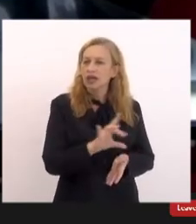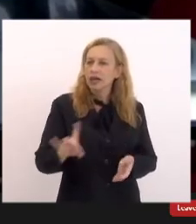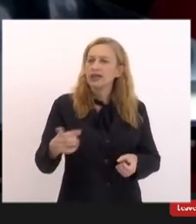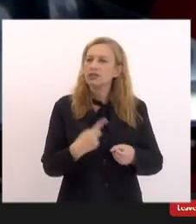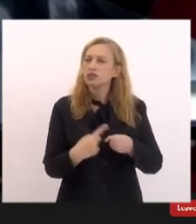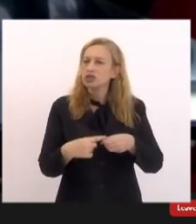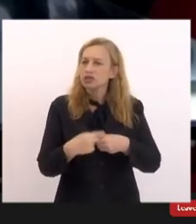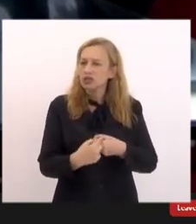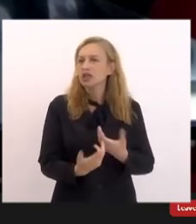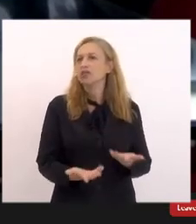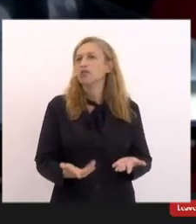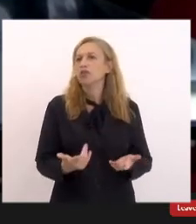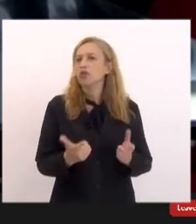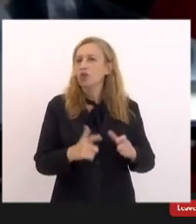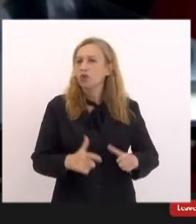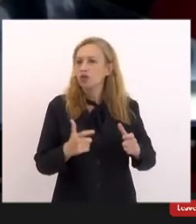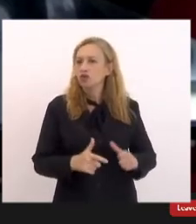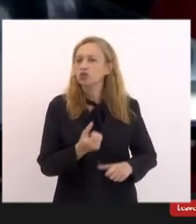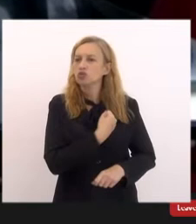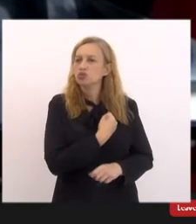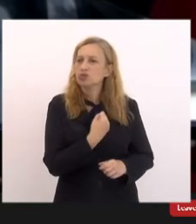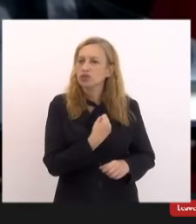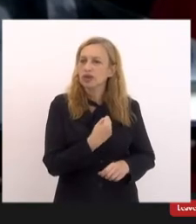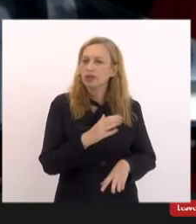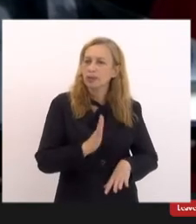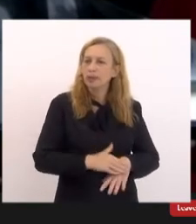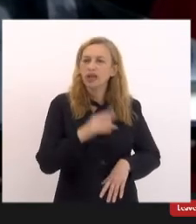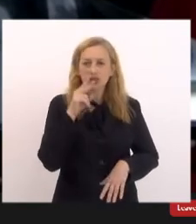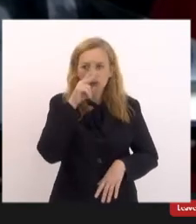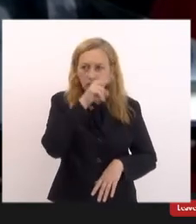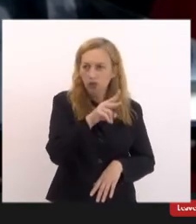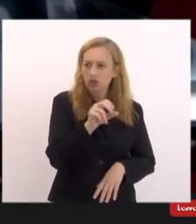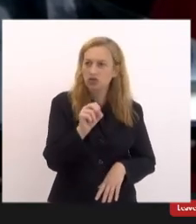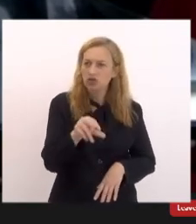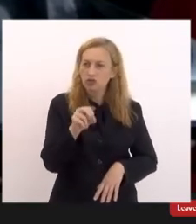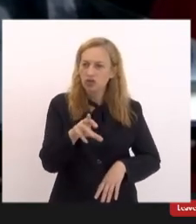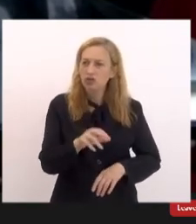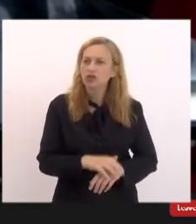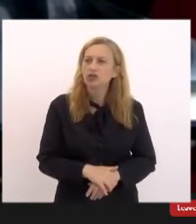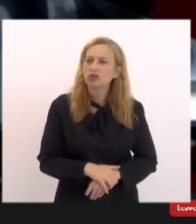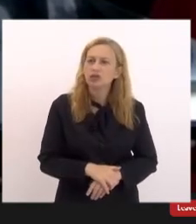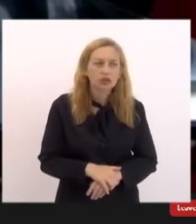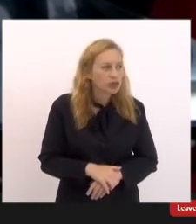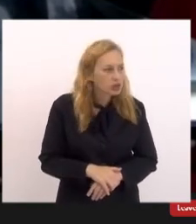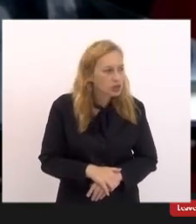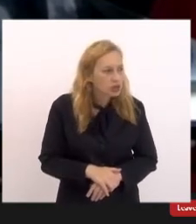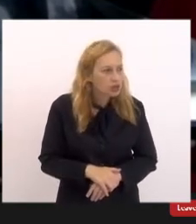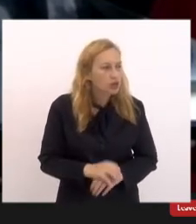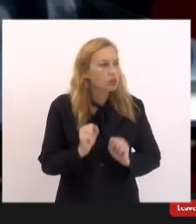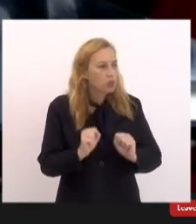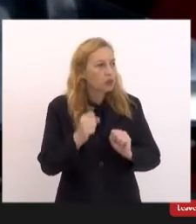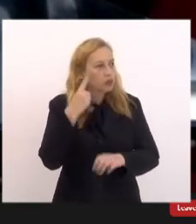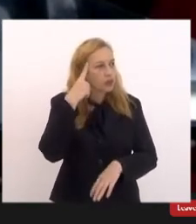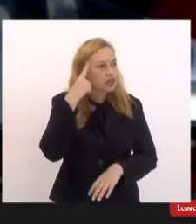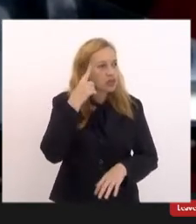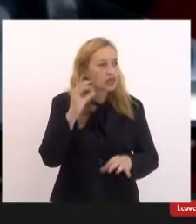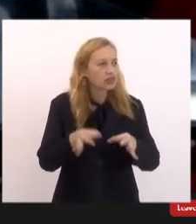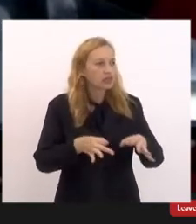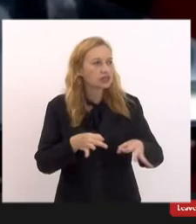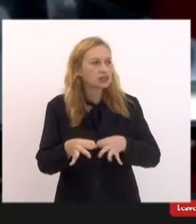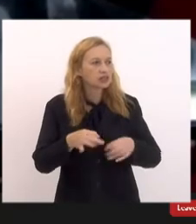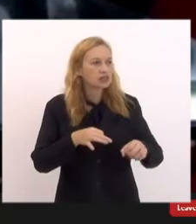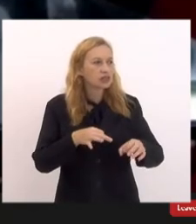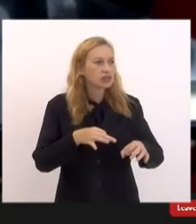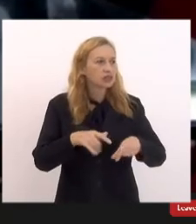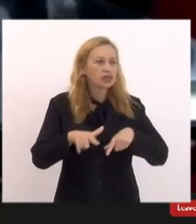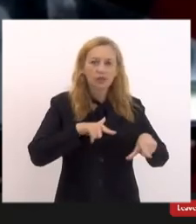de repente, a adesão não está no nível esperado, acho que é algo que a gente pode pensar, trabalhar e construir juntos.